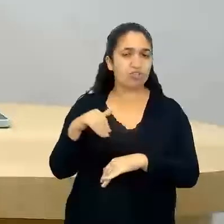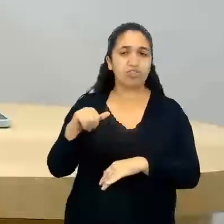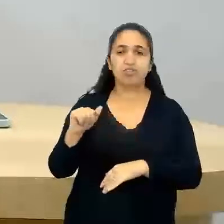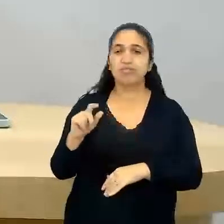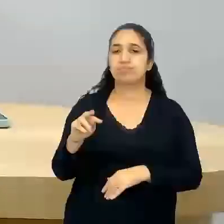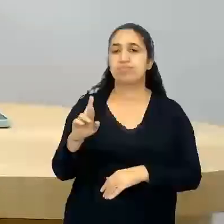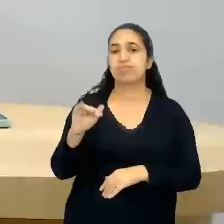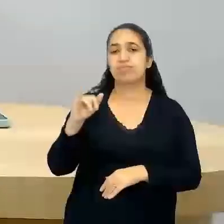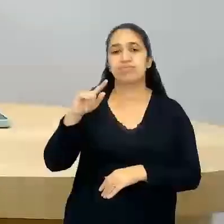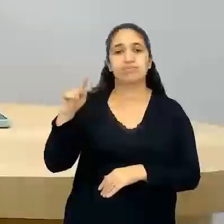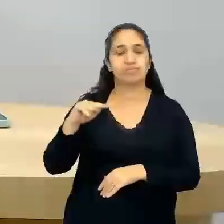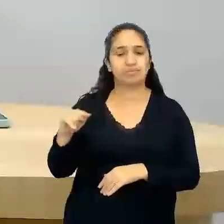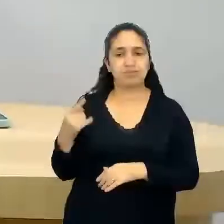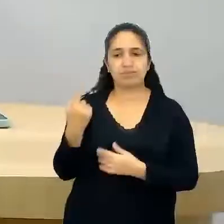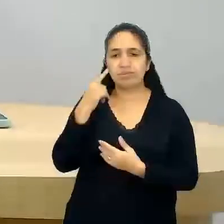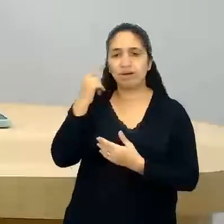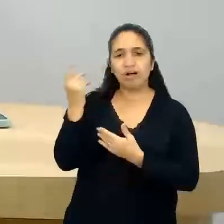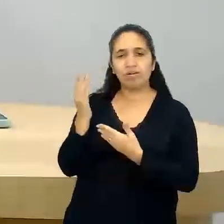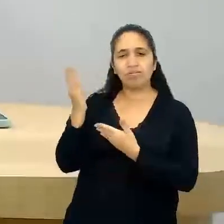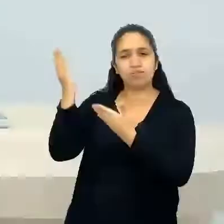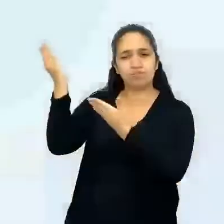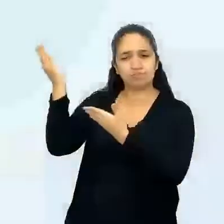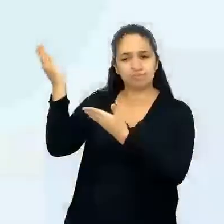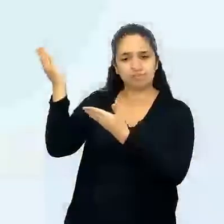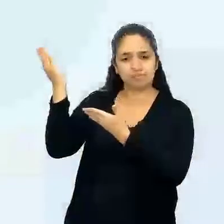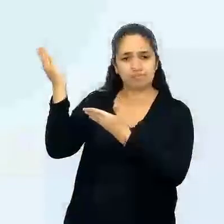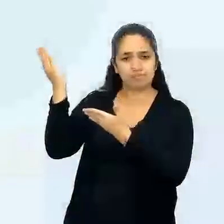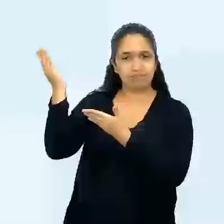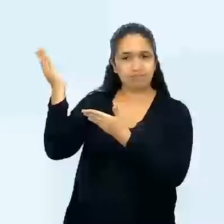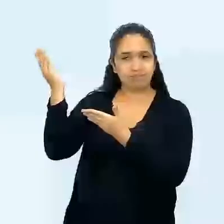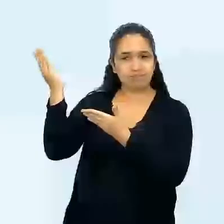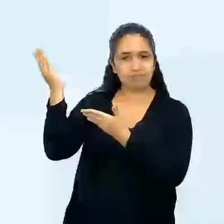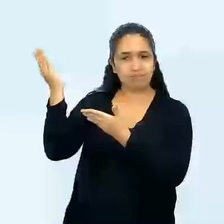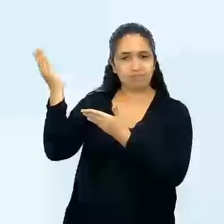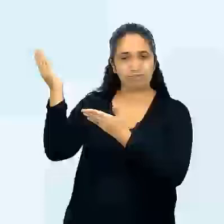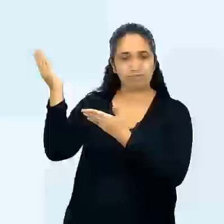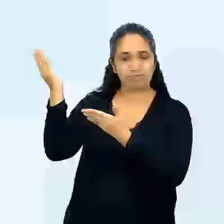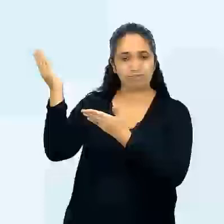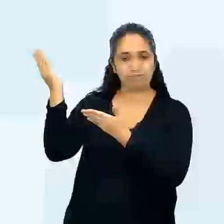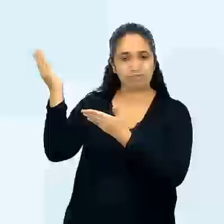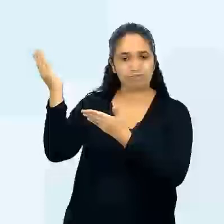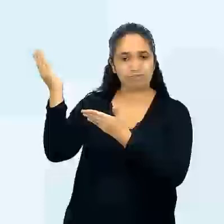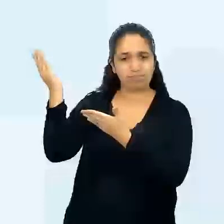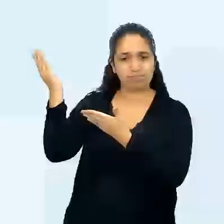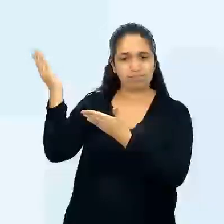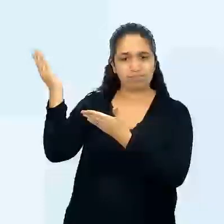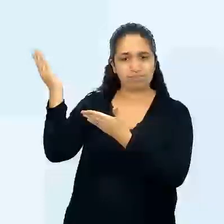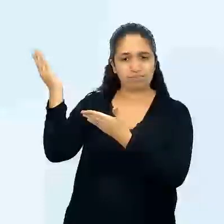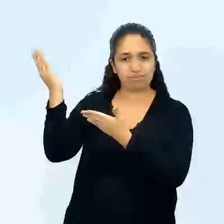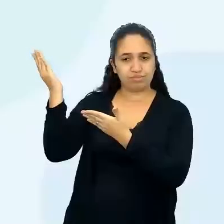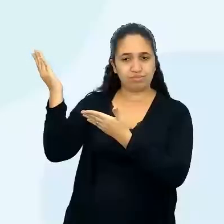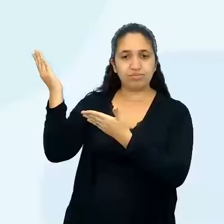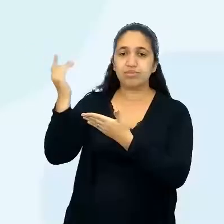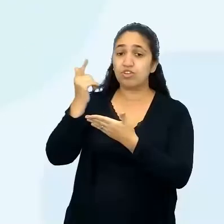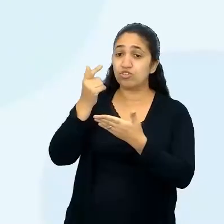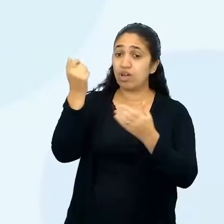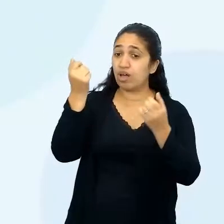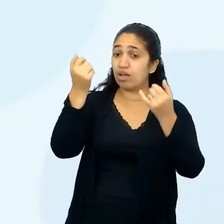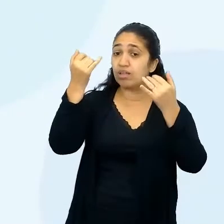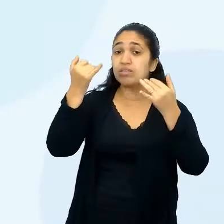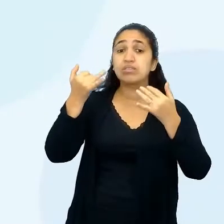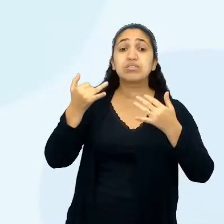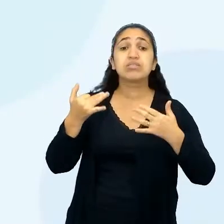lá ver lá o que é o horizonte do solo. Então está lá uma outra imagem, né, já com a descrição